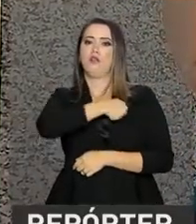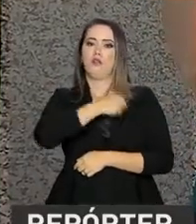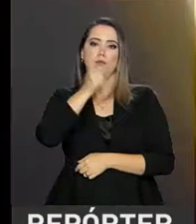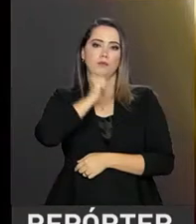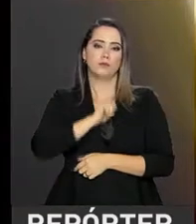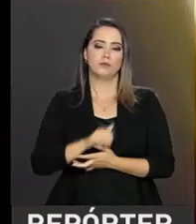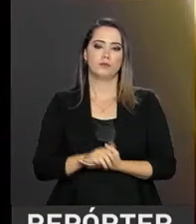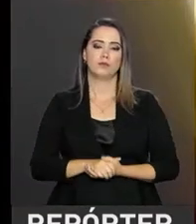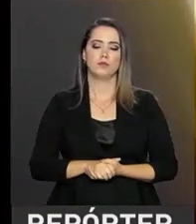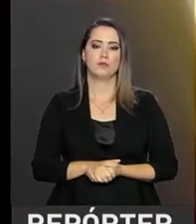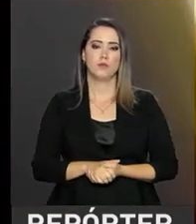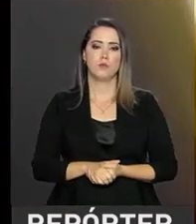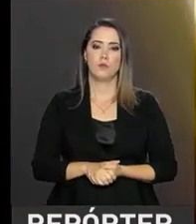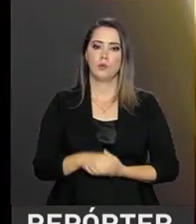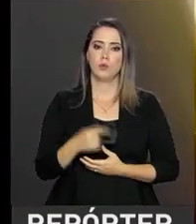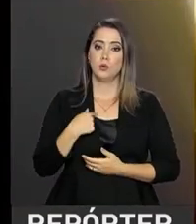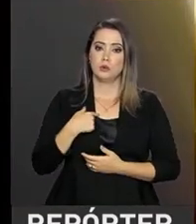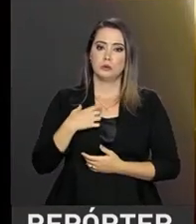mulher